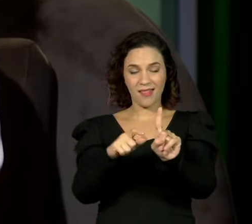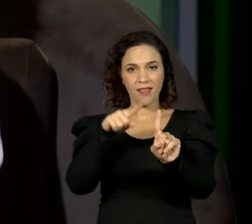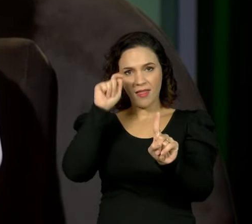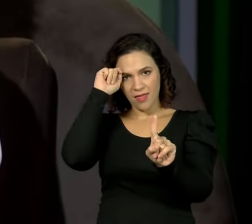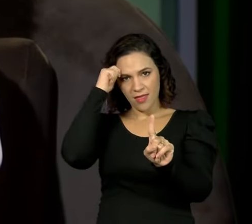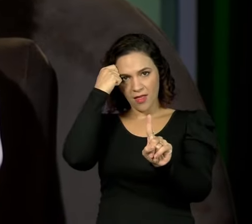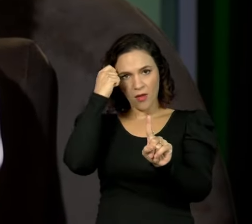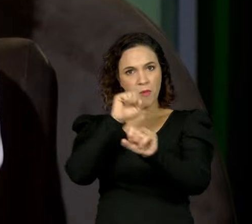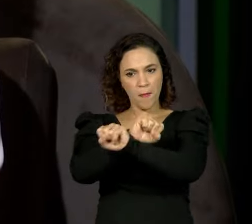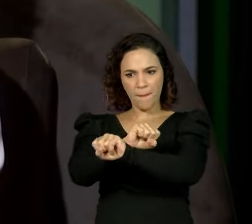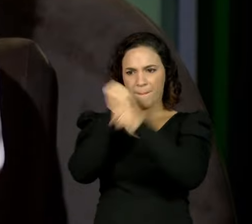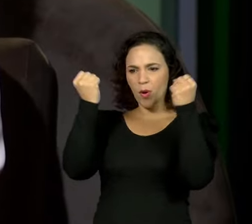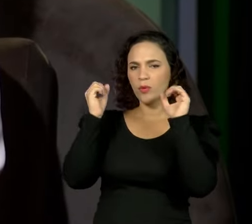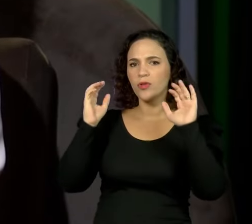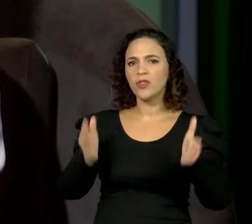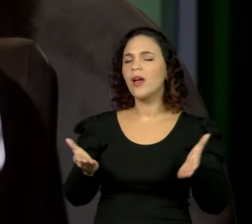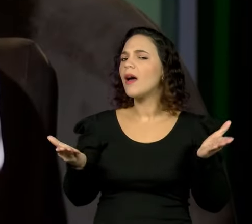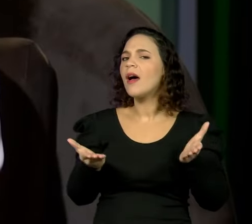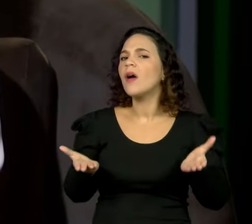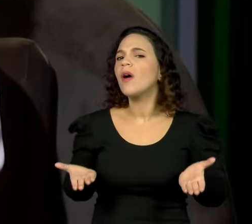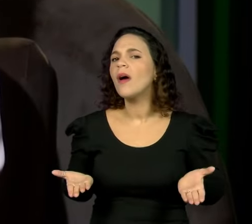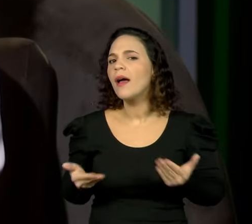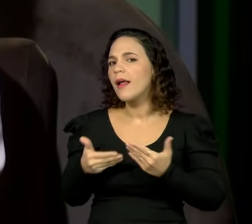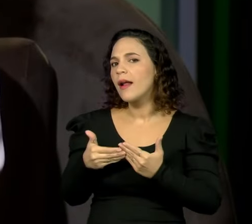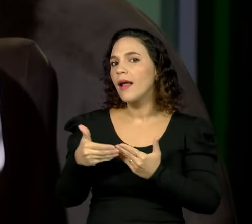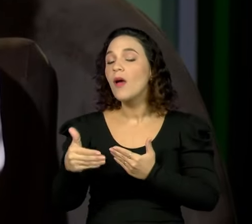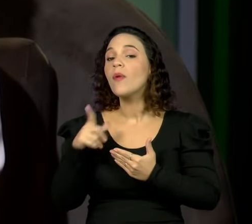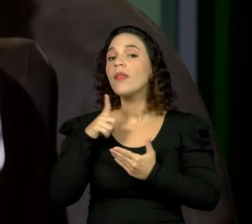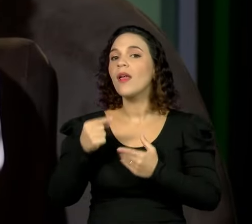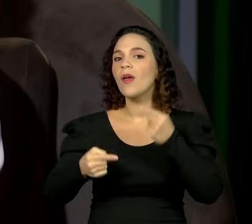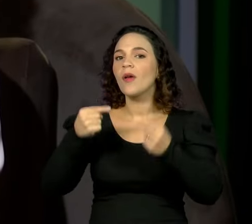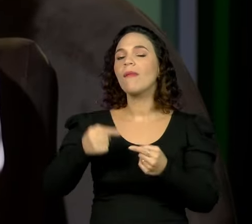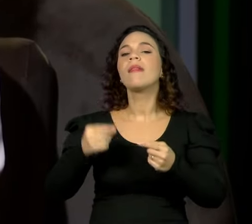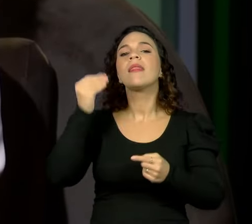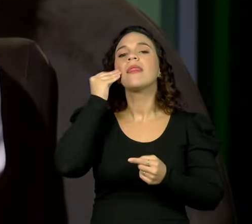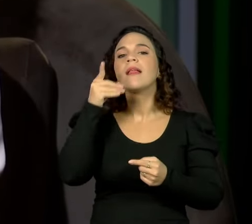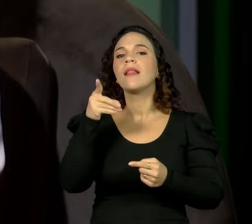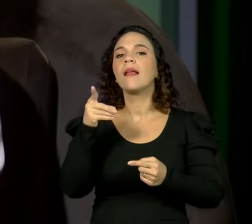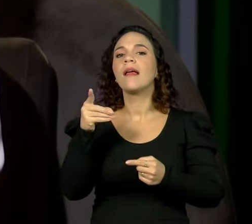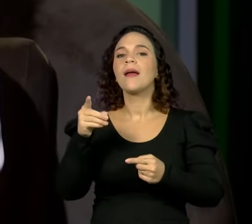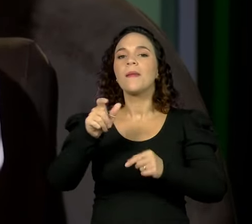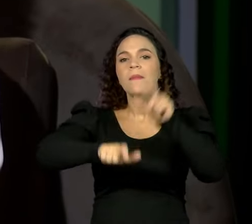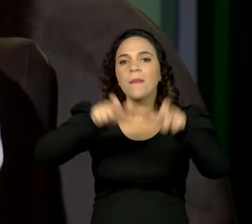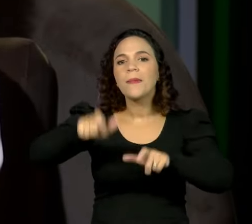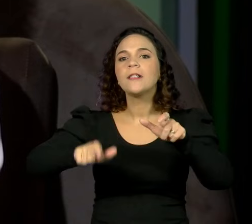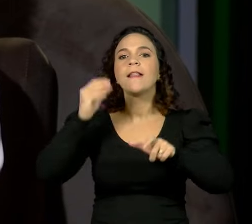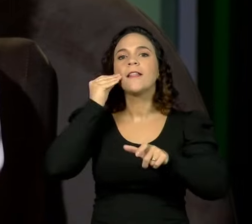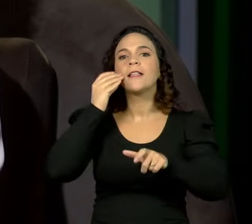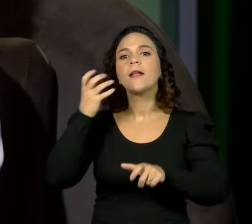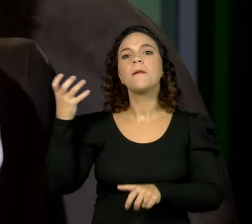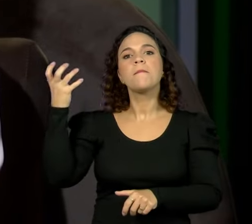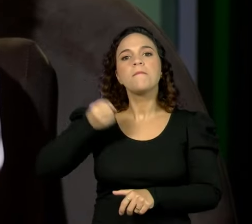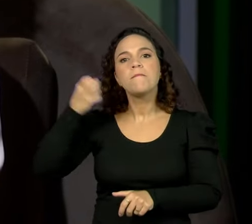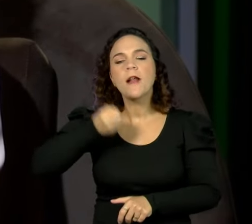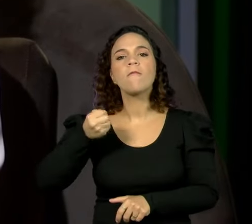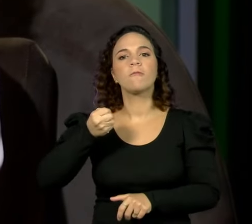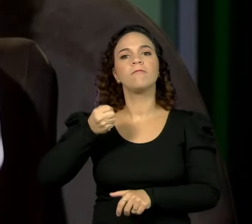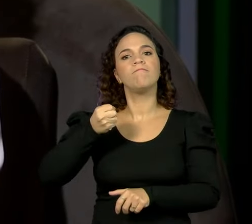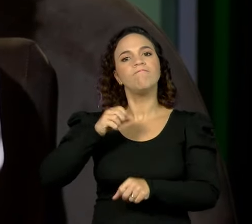mais o escravo, passa a existir também as políticas eugenistas, passa a existir uma política de branqueamento. E